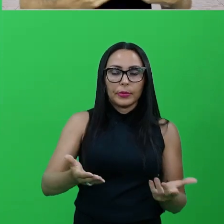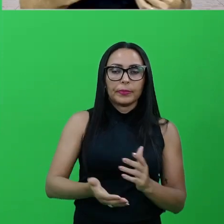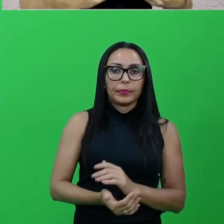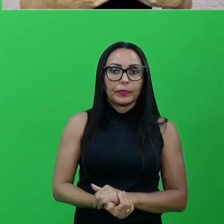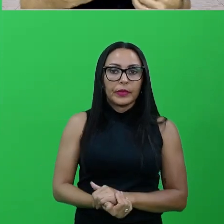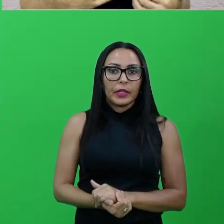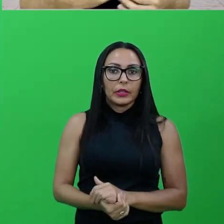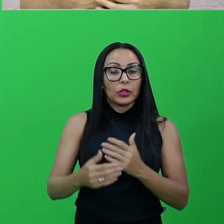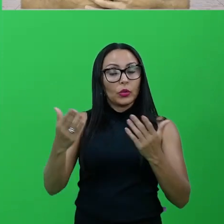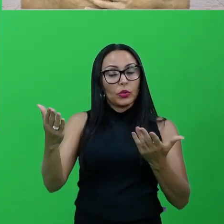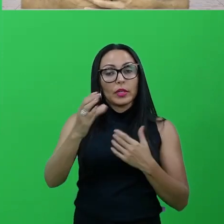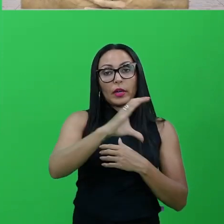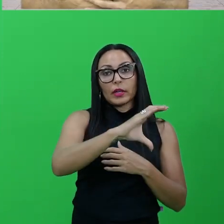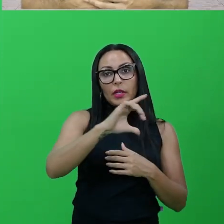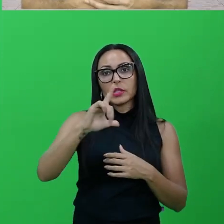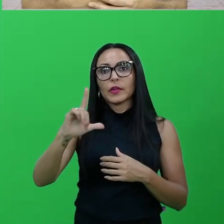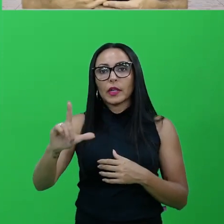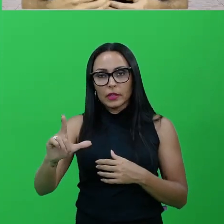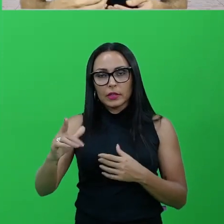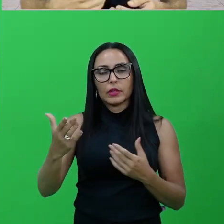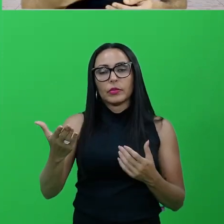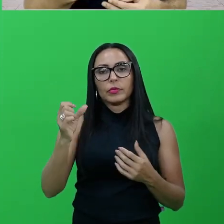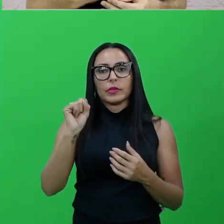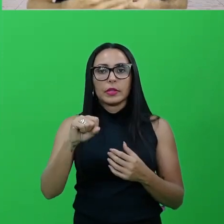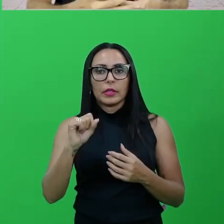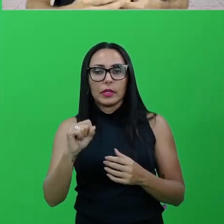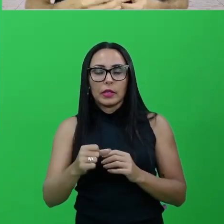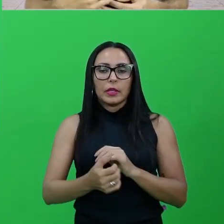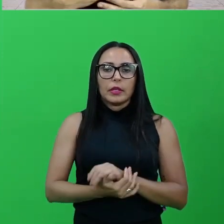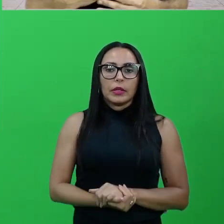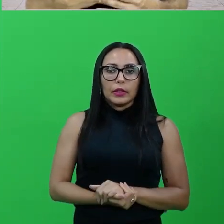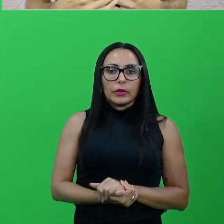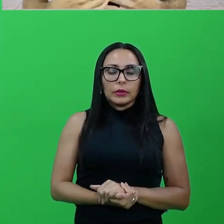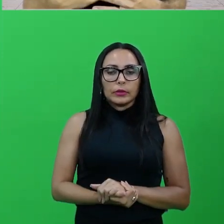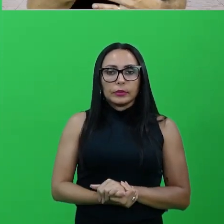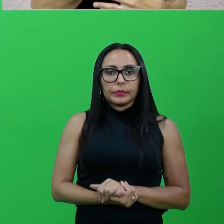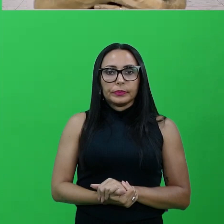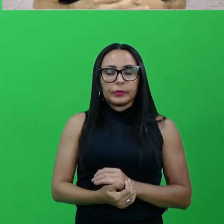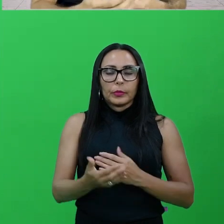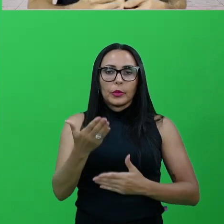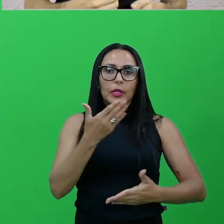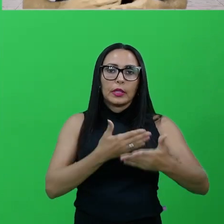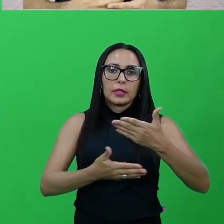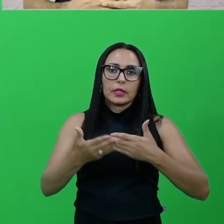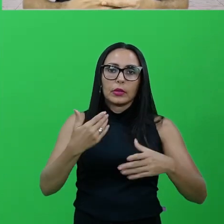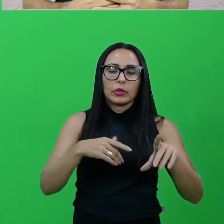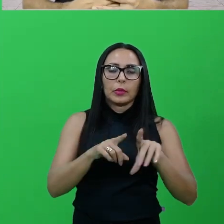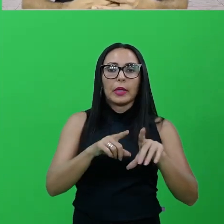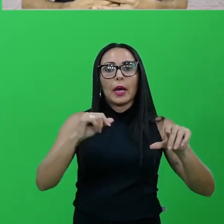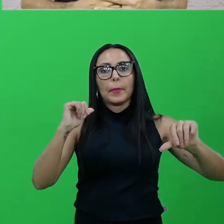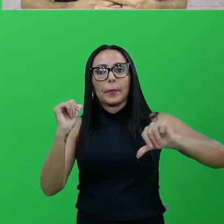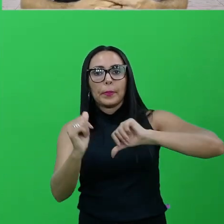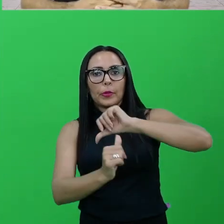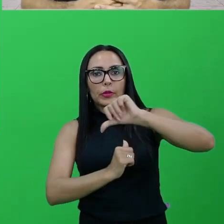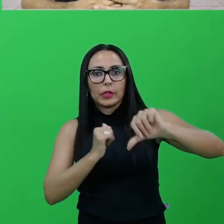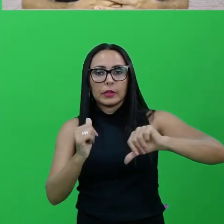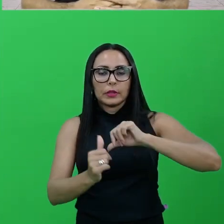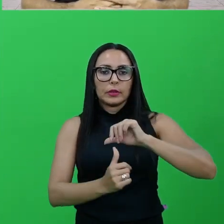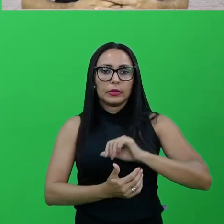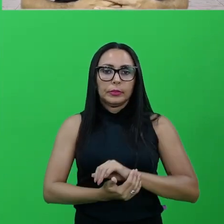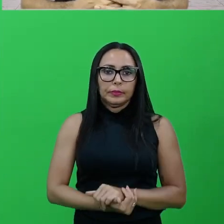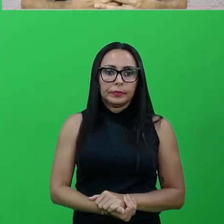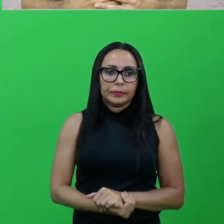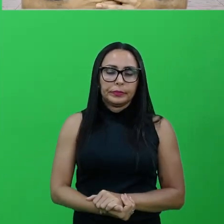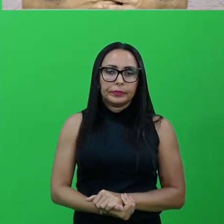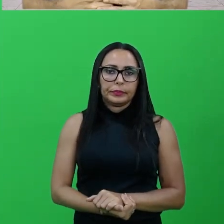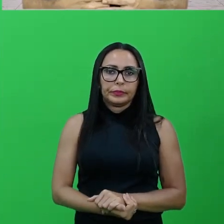trouxe essa classificação, né, de inovação com relação ao grau, né, de mudança que uma inovação